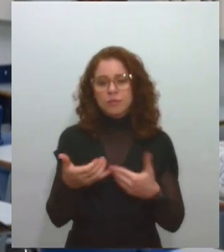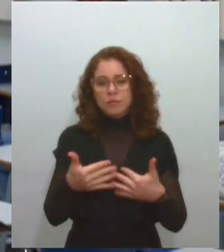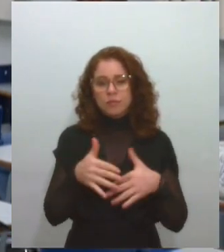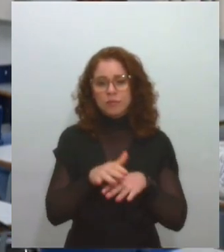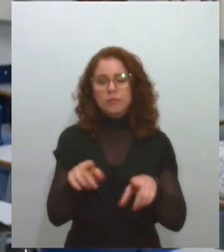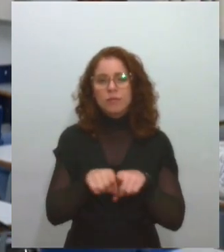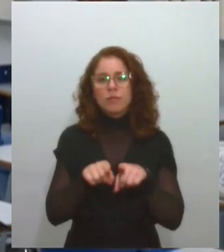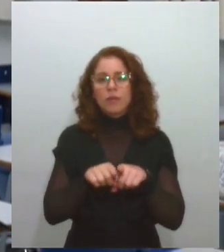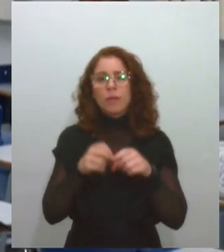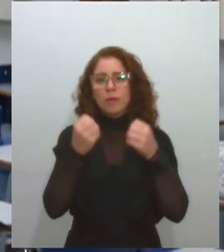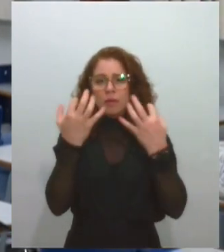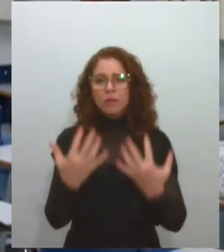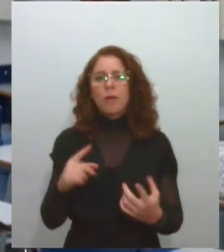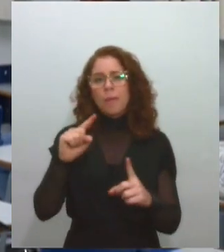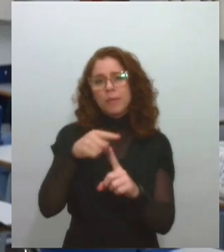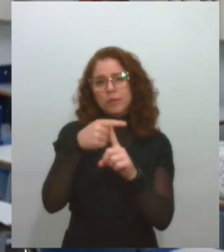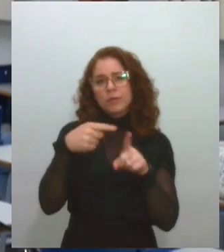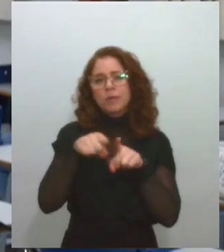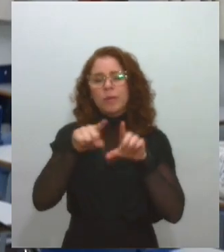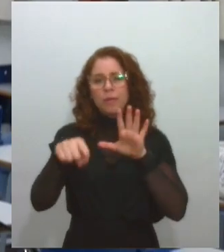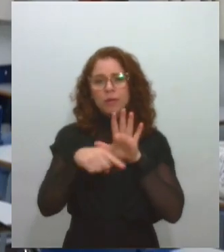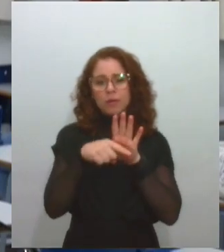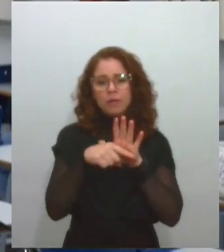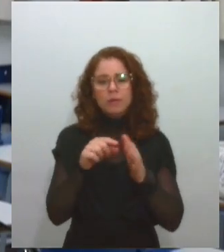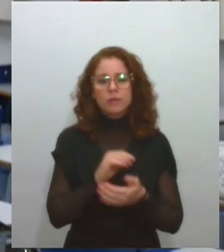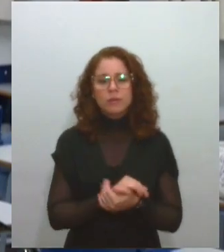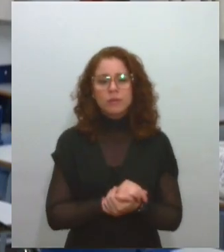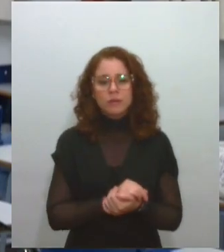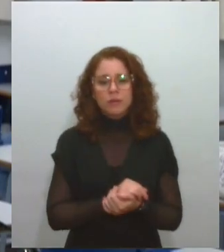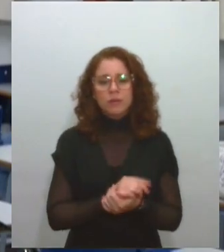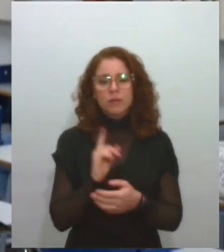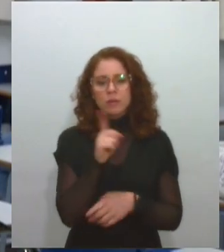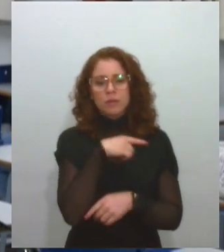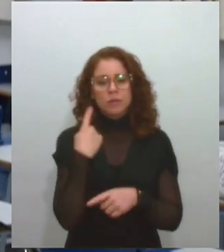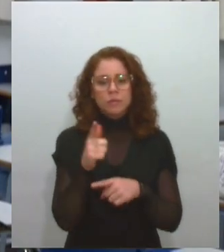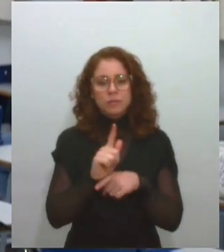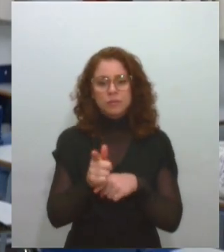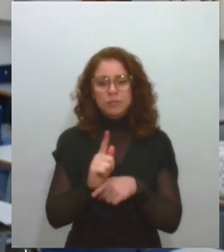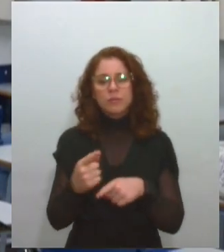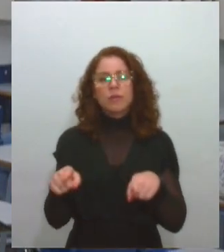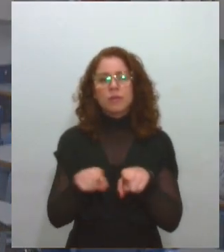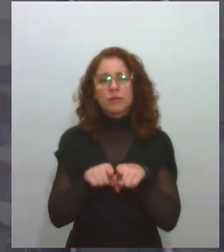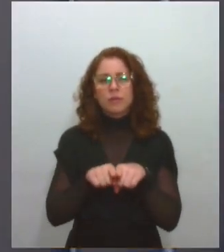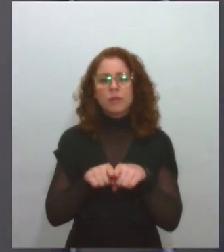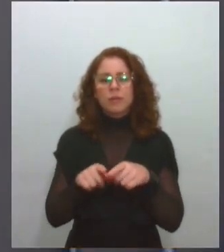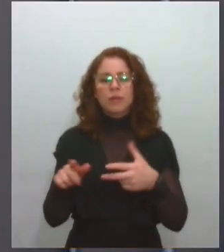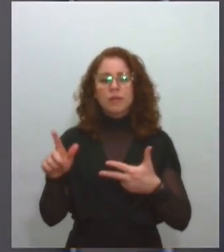e o que a gente está achando aqui da nossa gestão, do nosso Poder Legislativo e do Poder Executivo também.